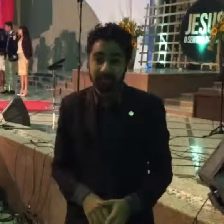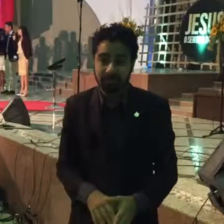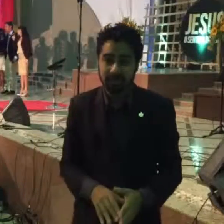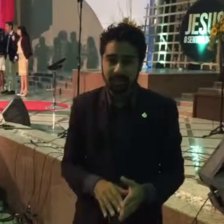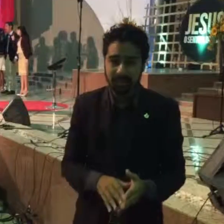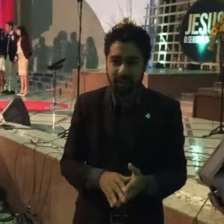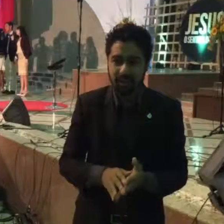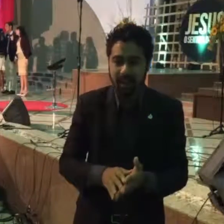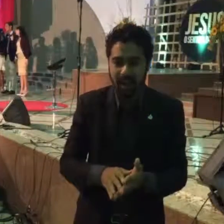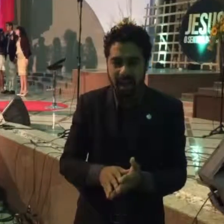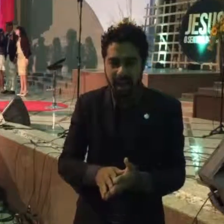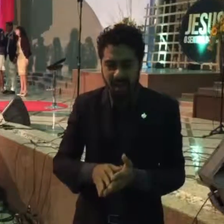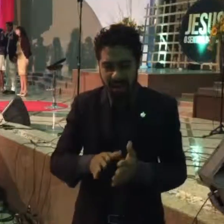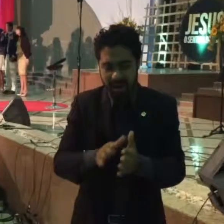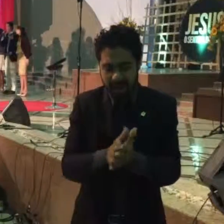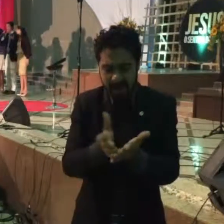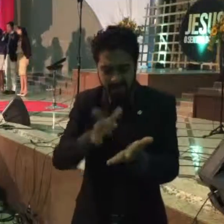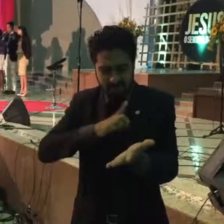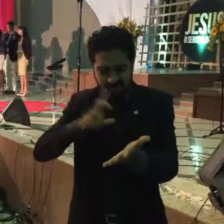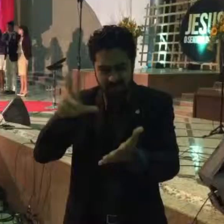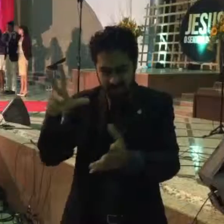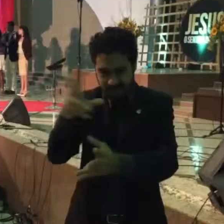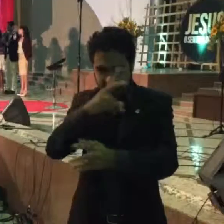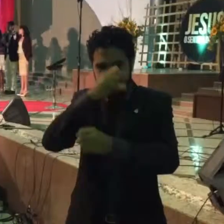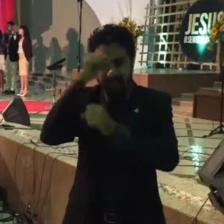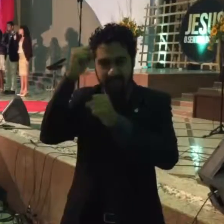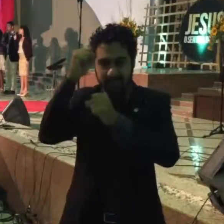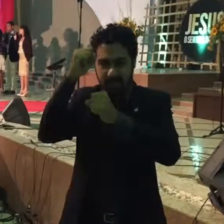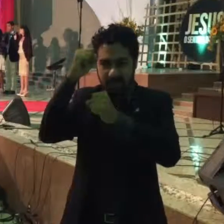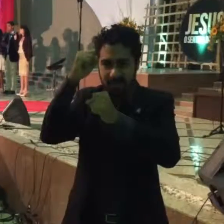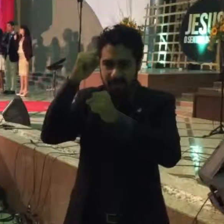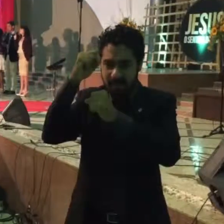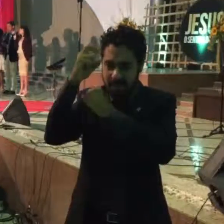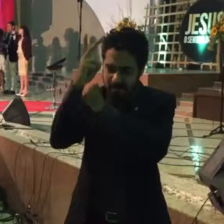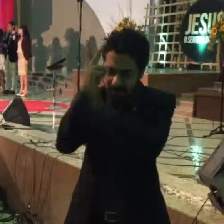Estrada, escudo,